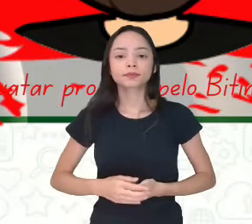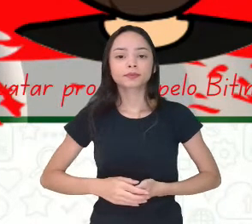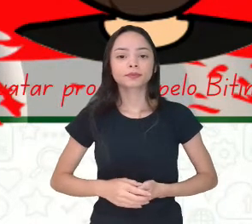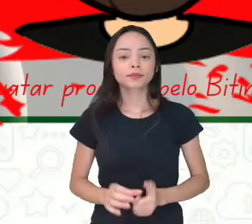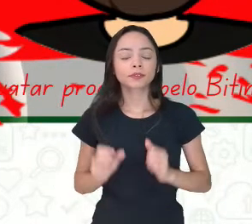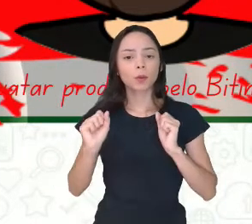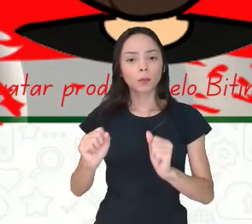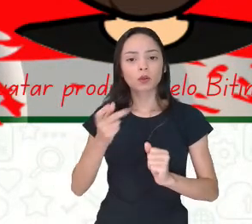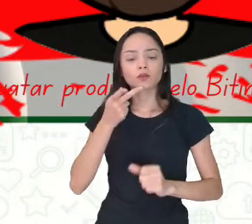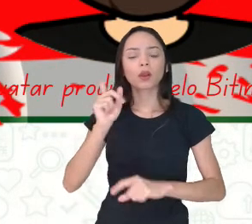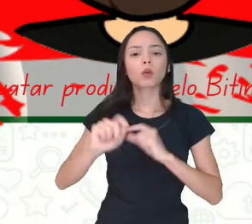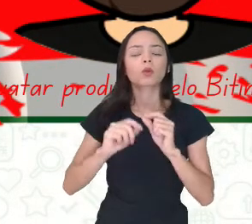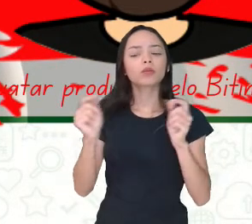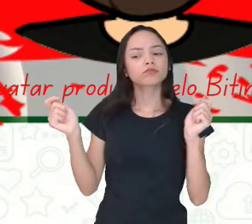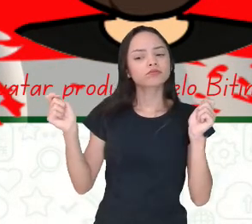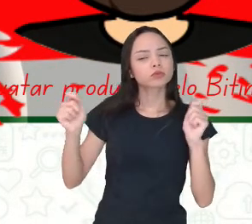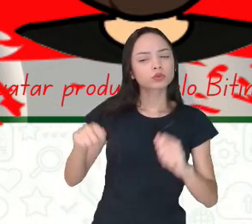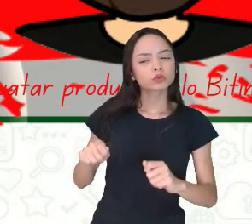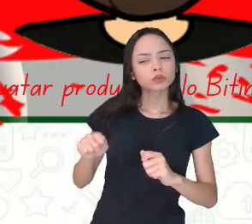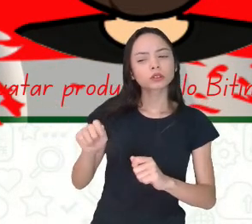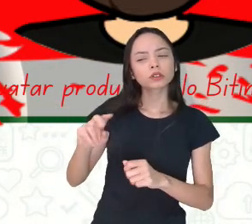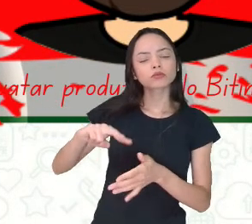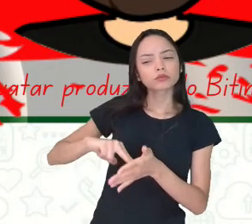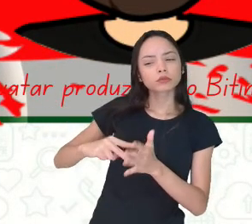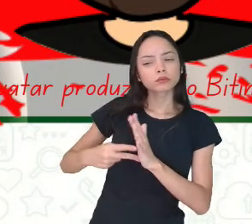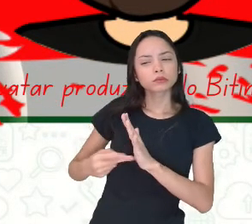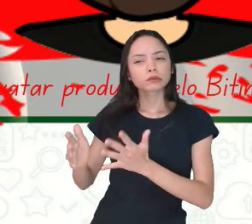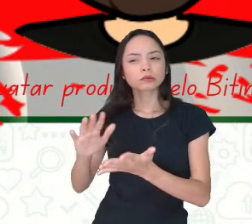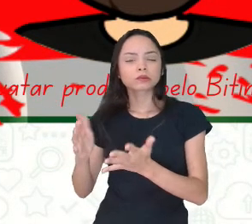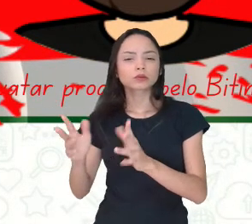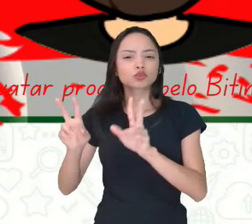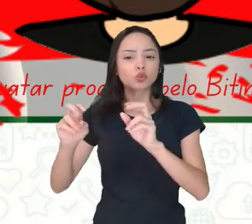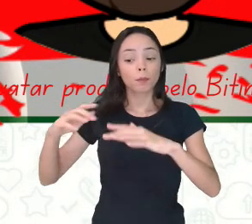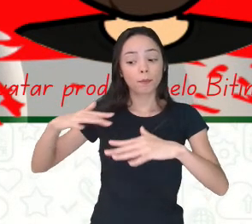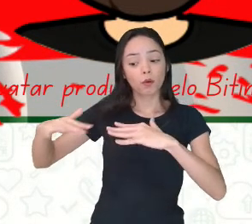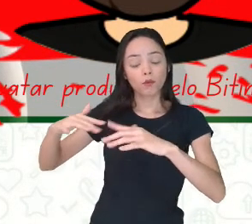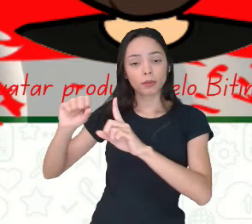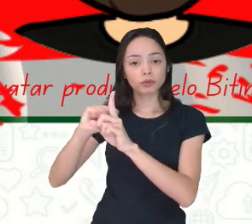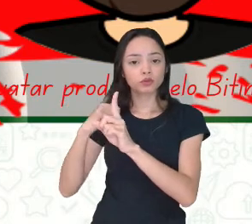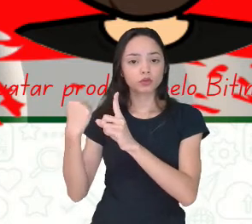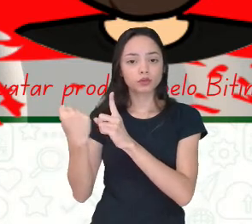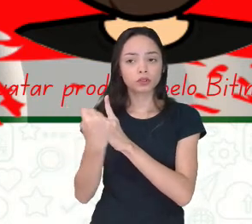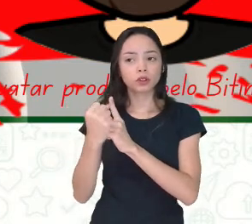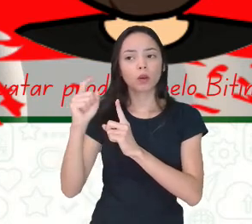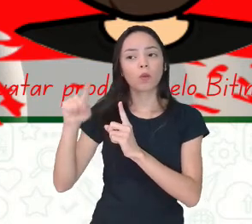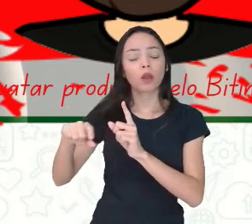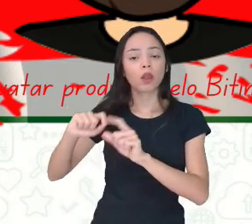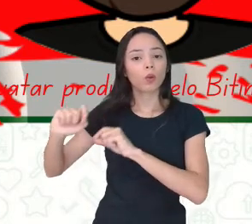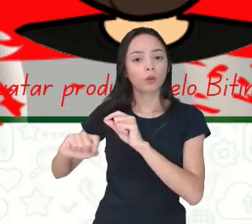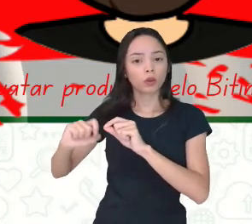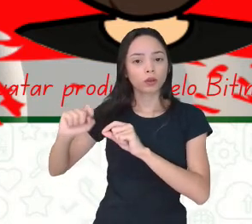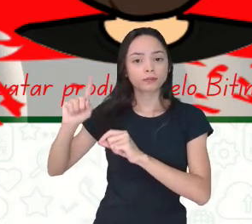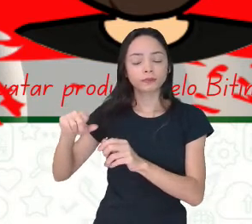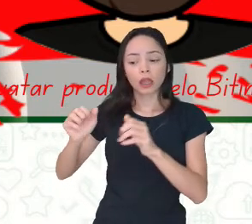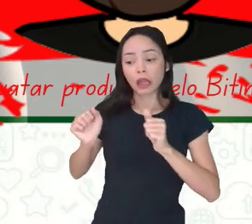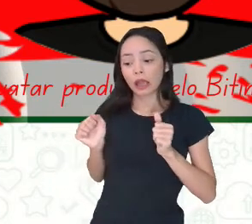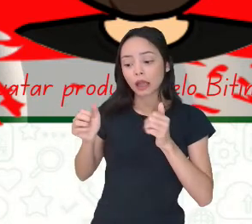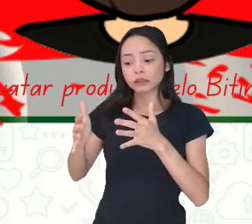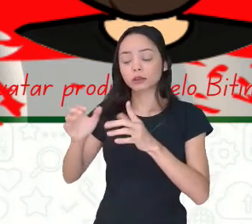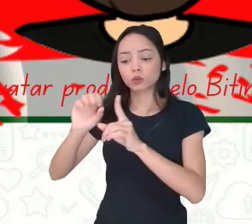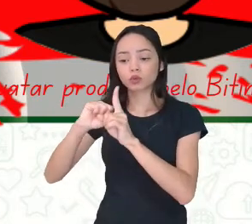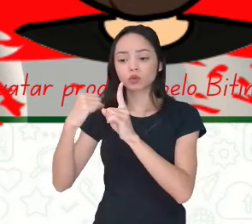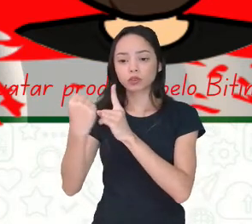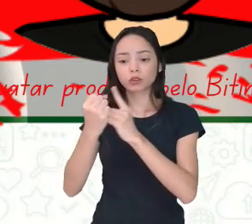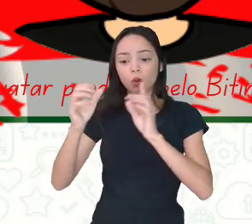dizer, né, que uma possível definição do que é movimento social, são ações sociais